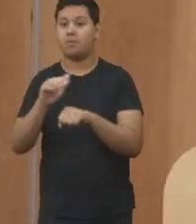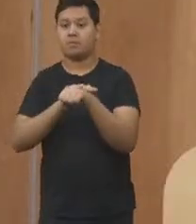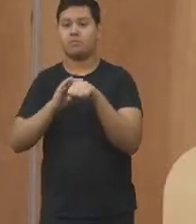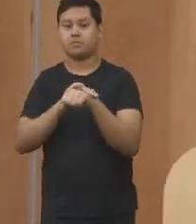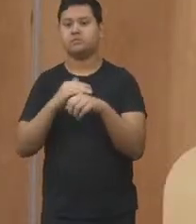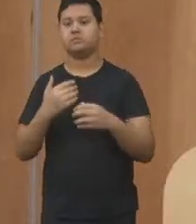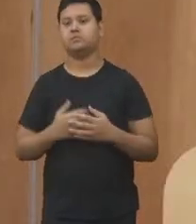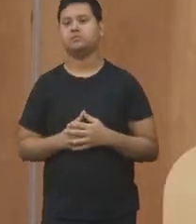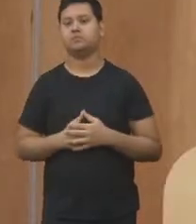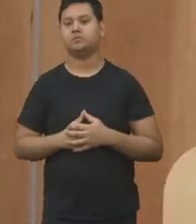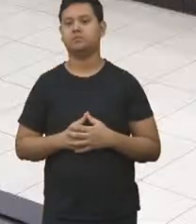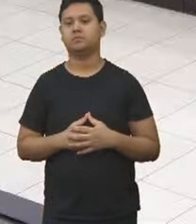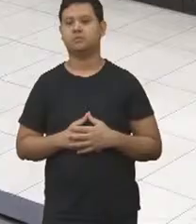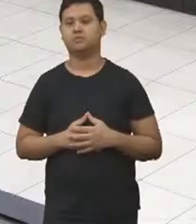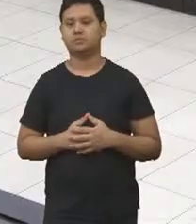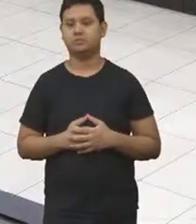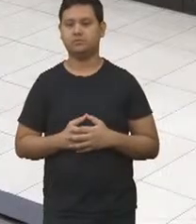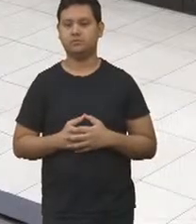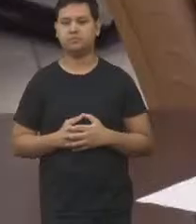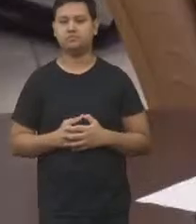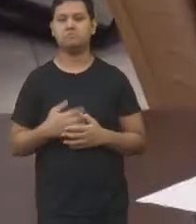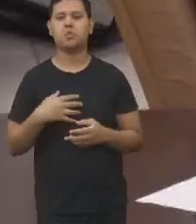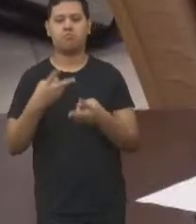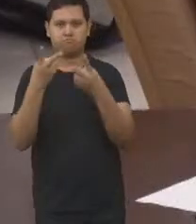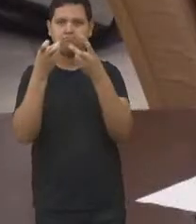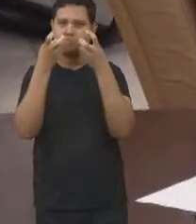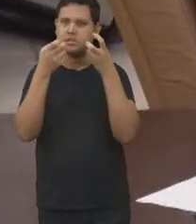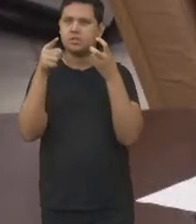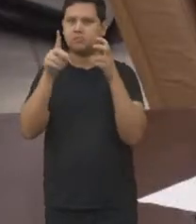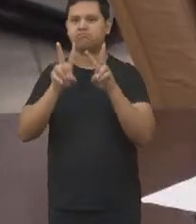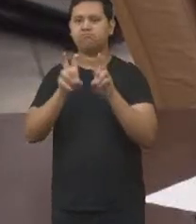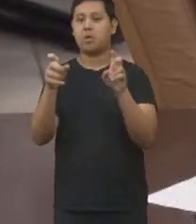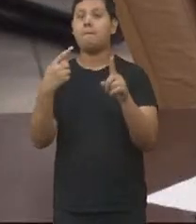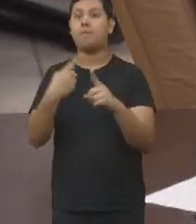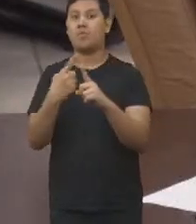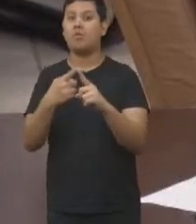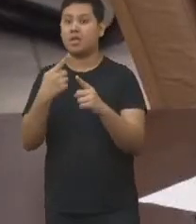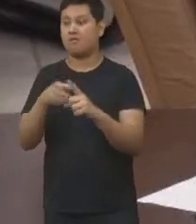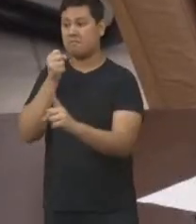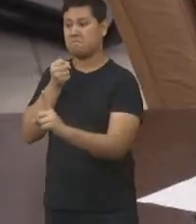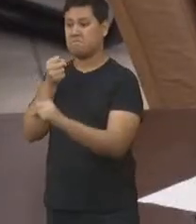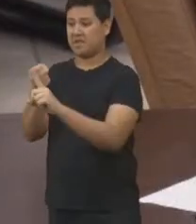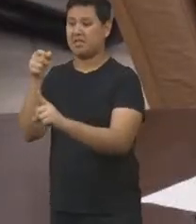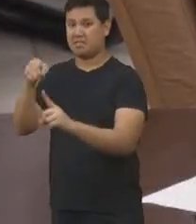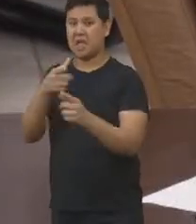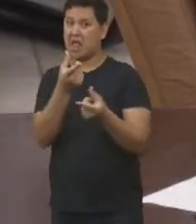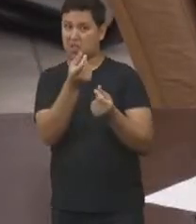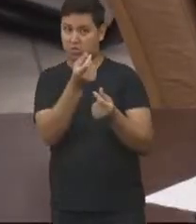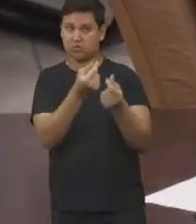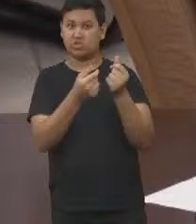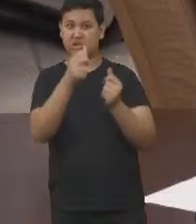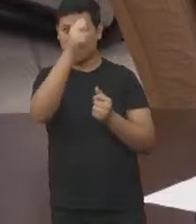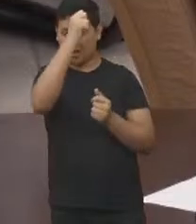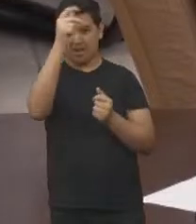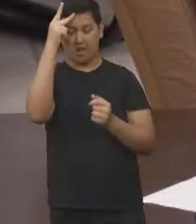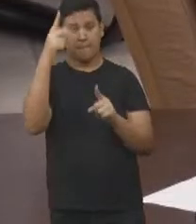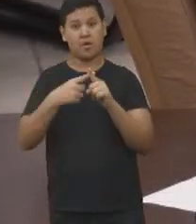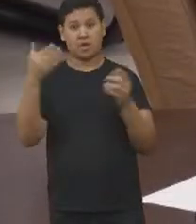mais detalhes disso. Eu estou muito interessado nesse assunto, porque eu acho que vai impactar muito o orçamento da cidade, até porque hoje o